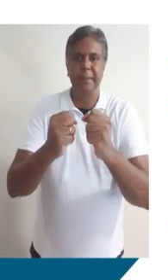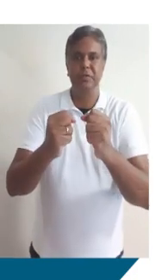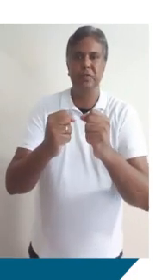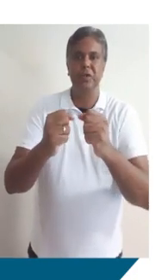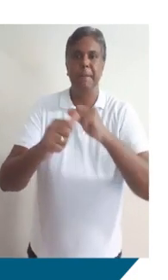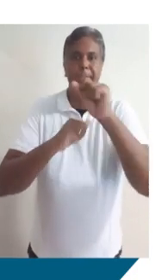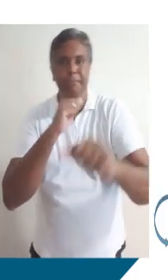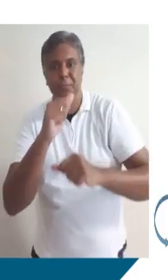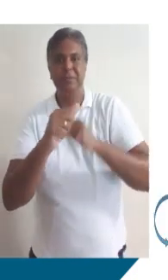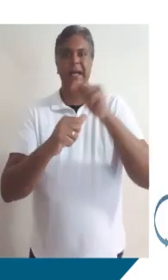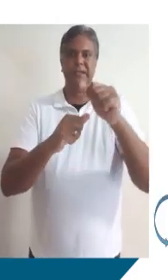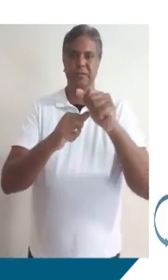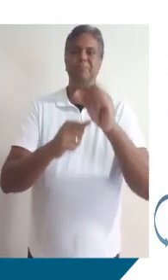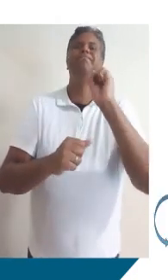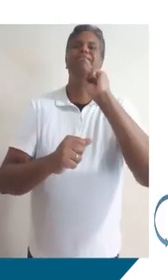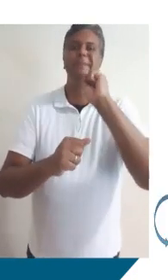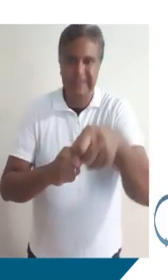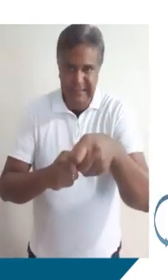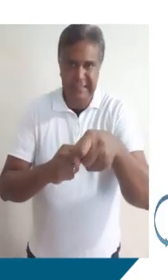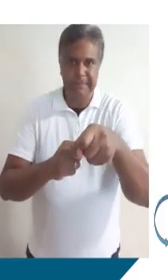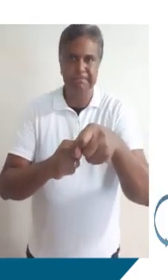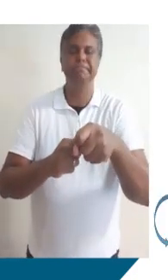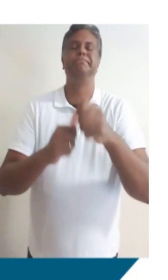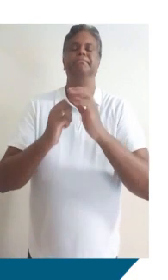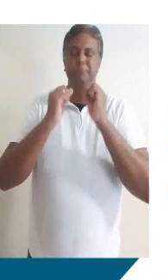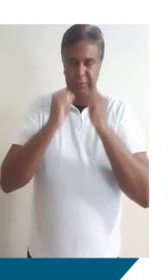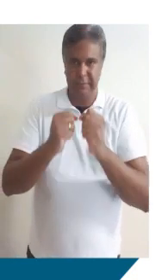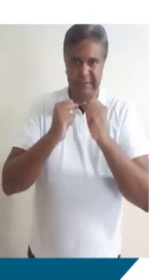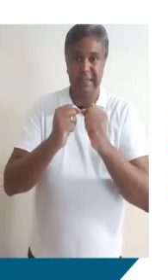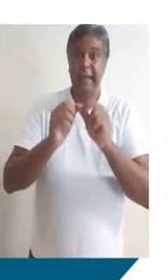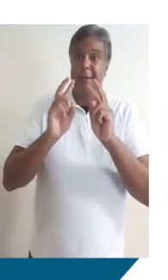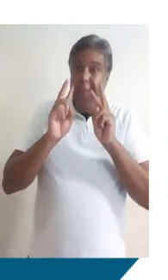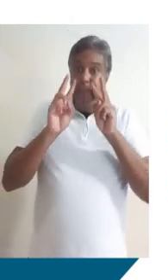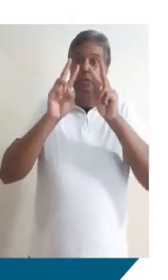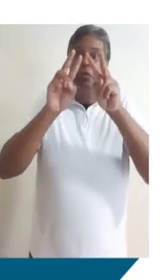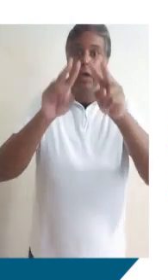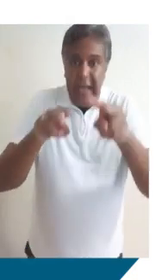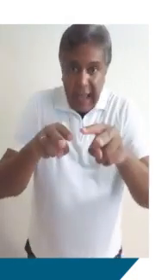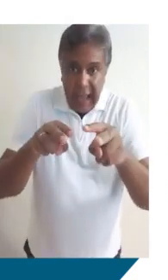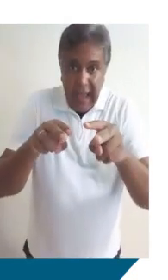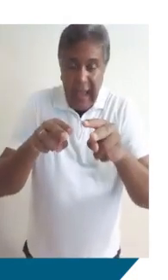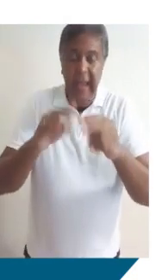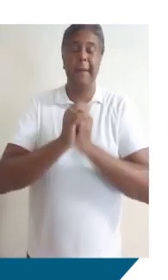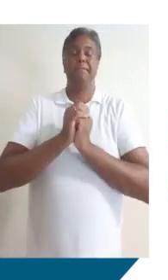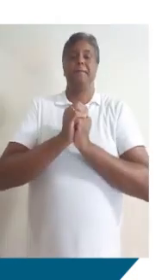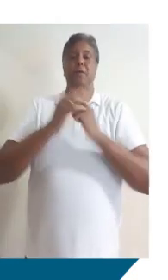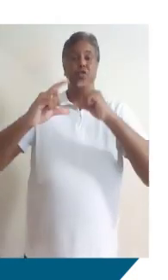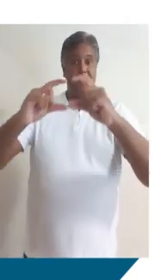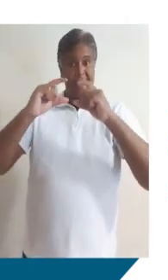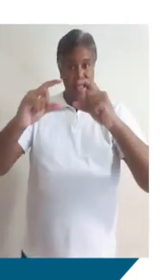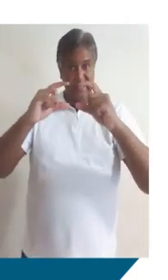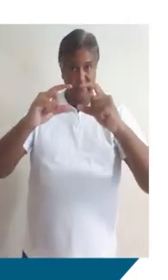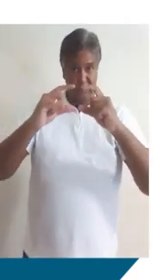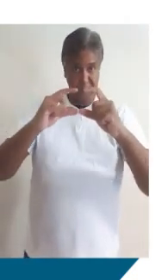fundamentação? Sim, é possível. Mas então vamos dar uma olhada na estrutura interna dos parágrafos. A gente falou que a gente tinha